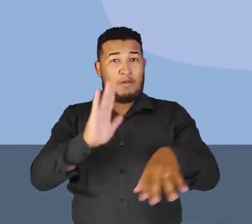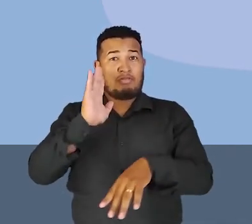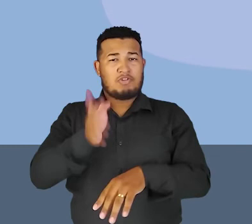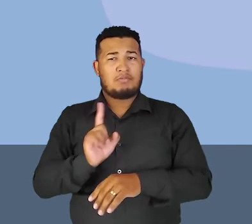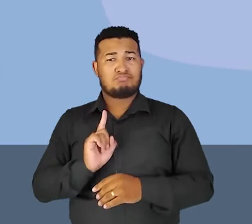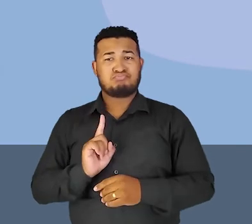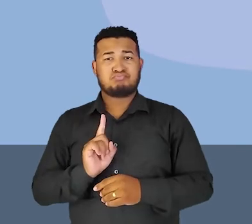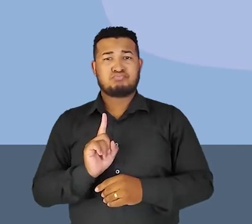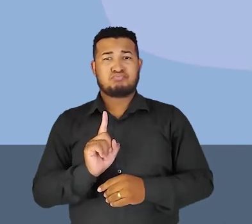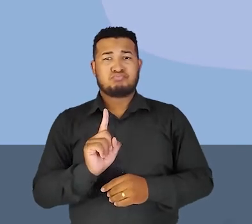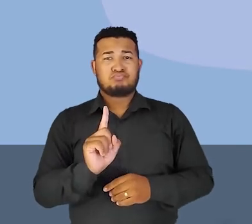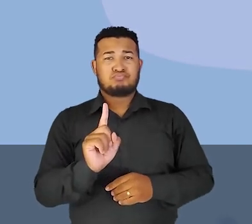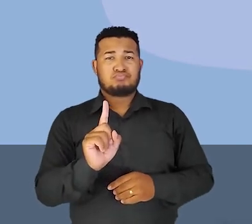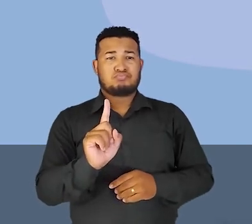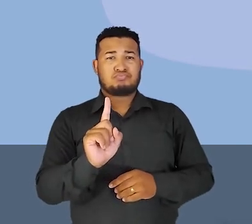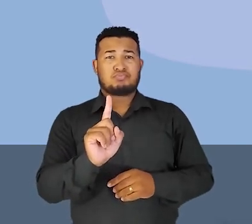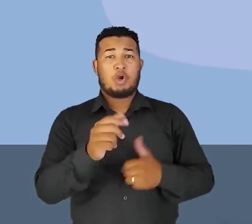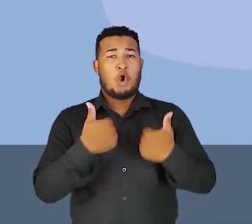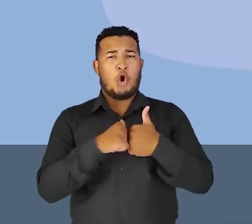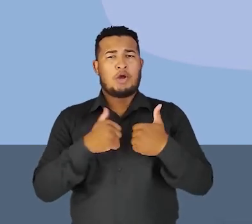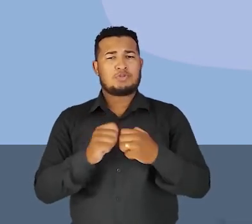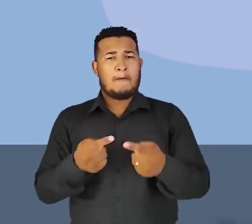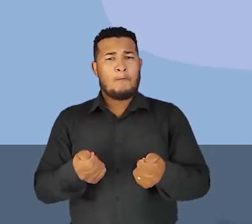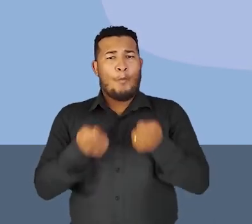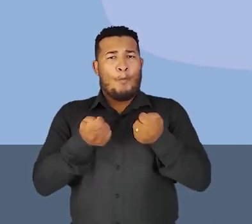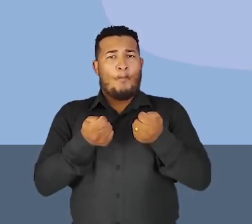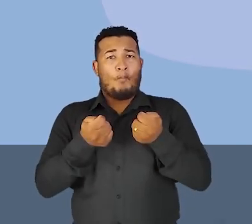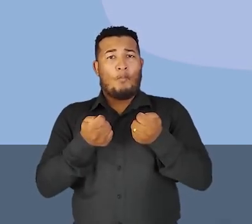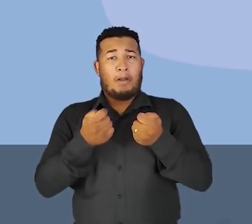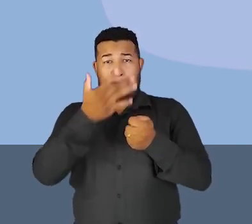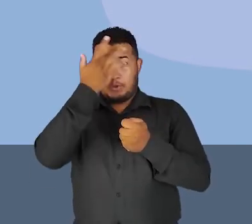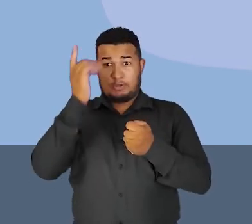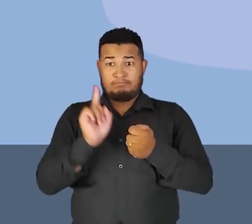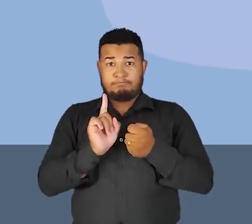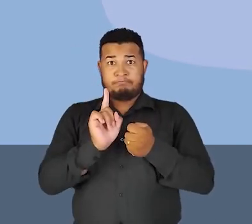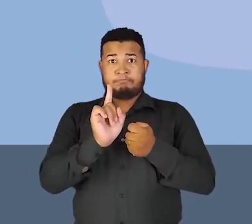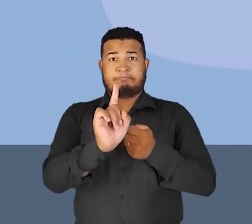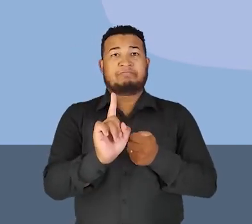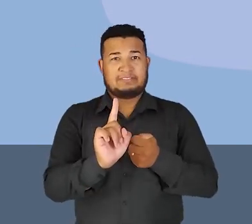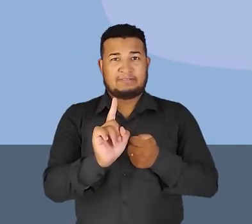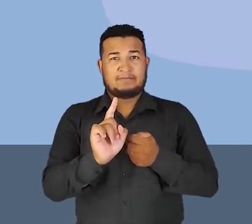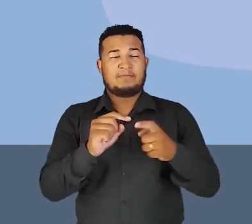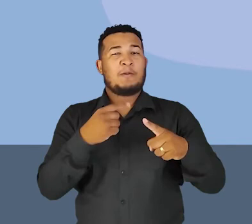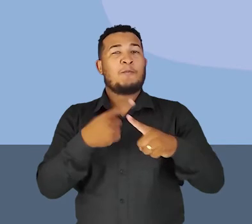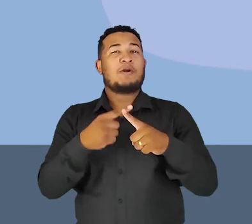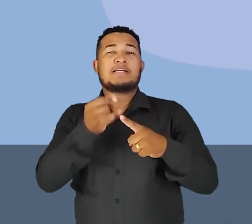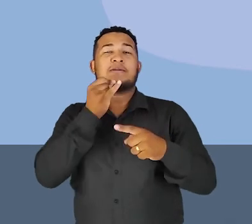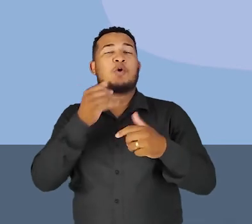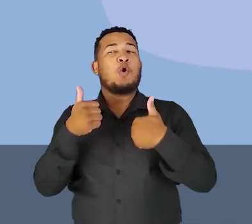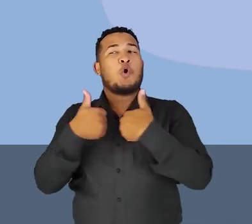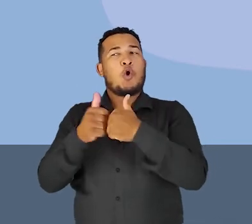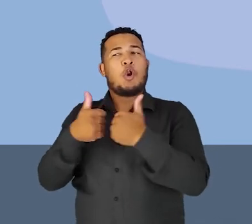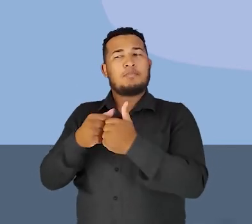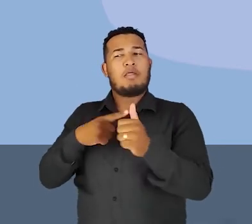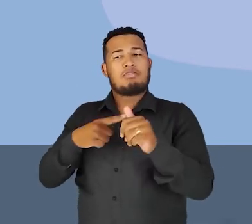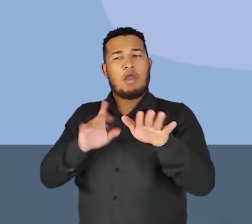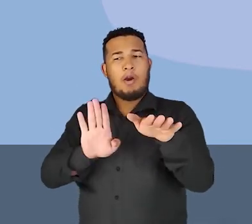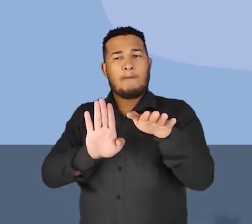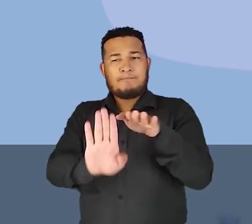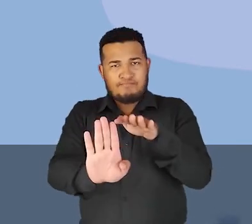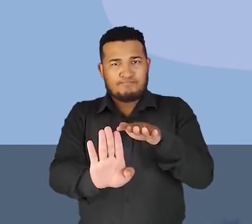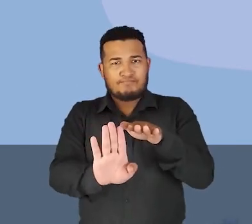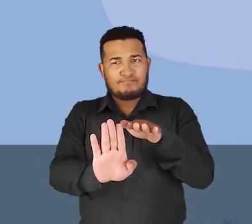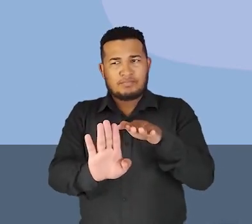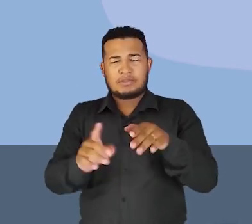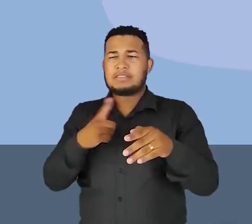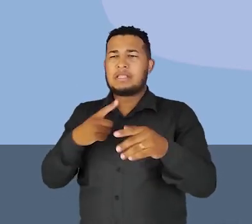ela vai continuar o seu movimento sem ter que mudar as características. Enquanto que o ônibus, ao ser acionado o freio, ele